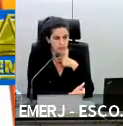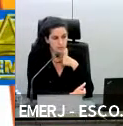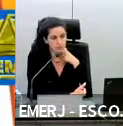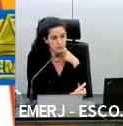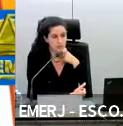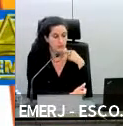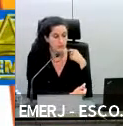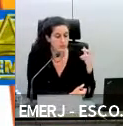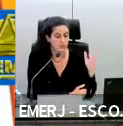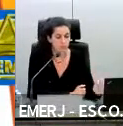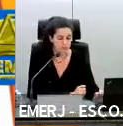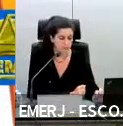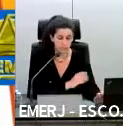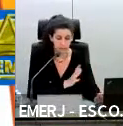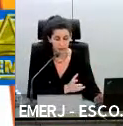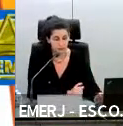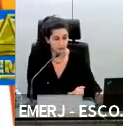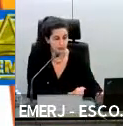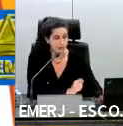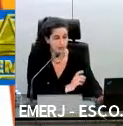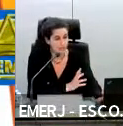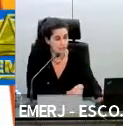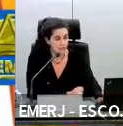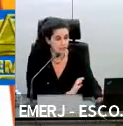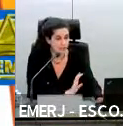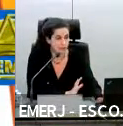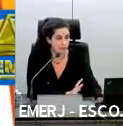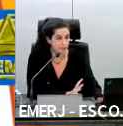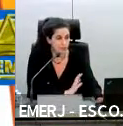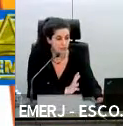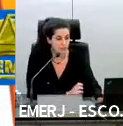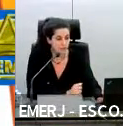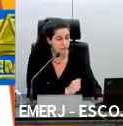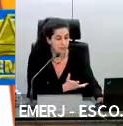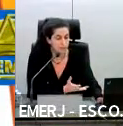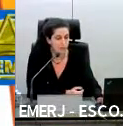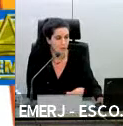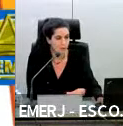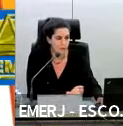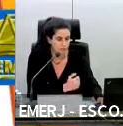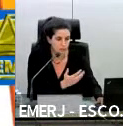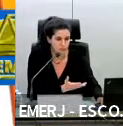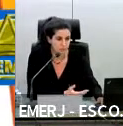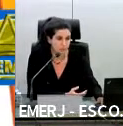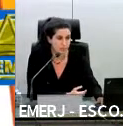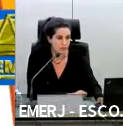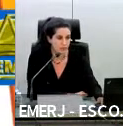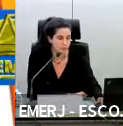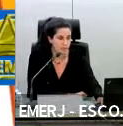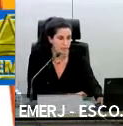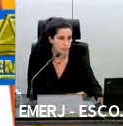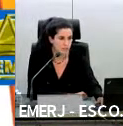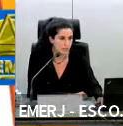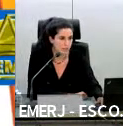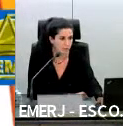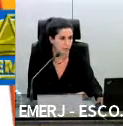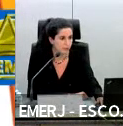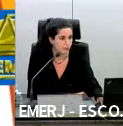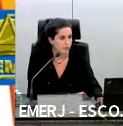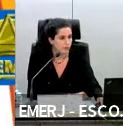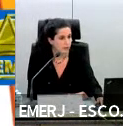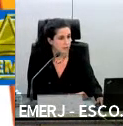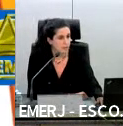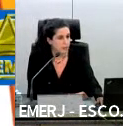na qualidade do sistema de justiça, entre outros. Essas são entraves que já foram mapeados, são citados pelo Comitê CEDAW.